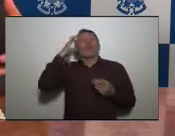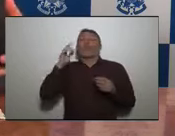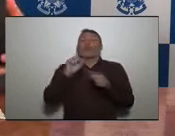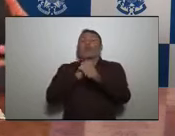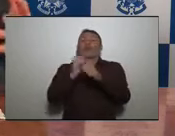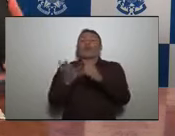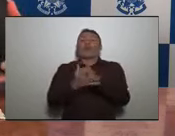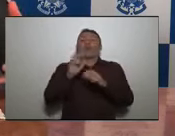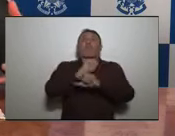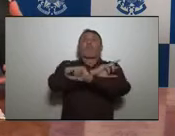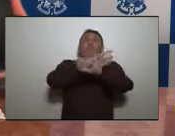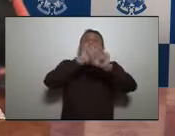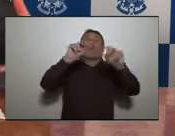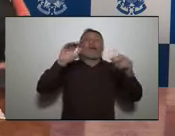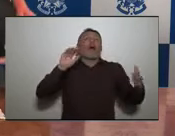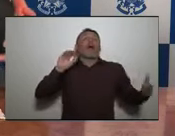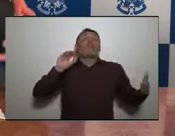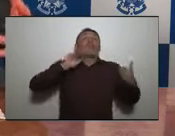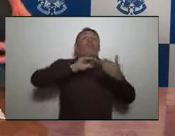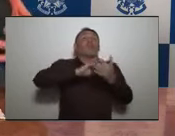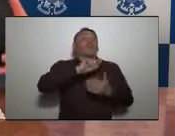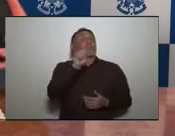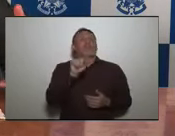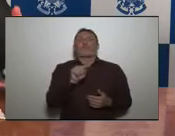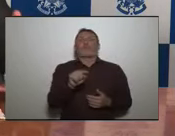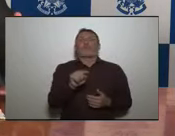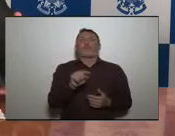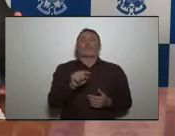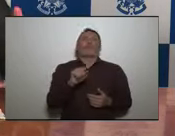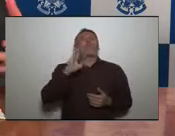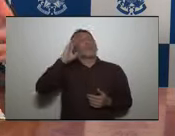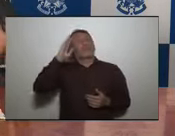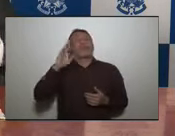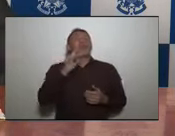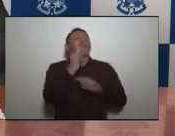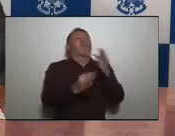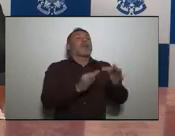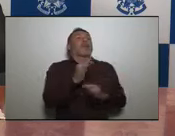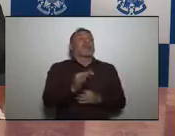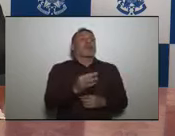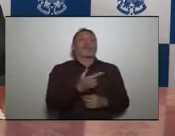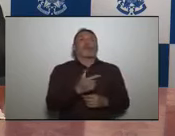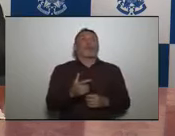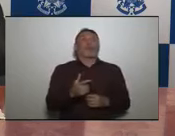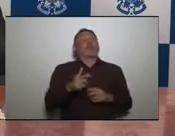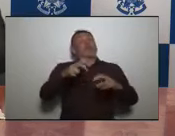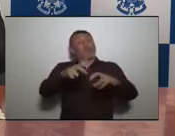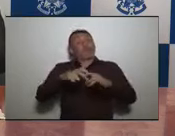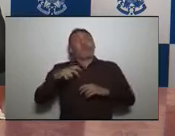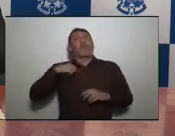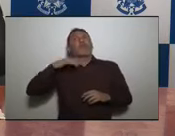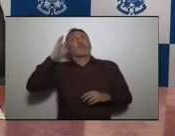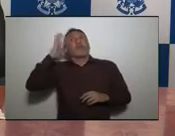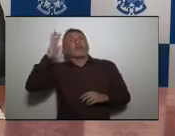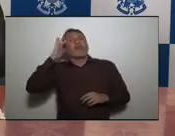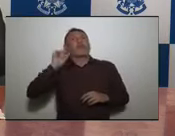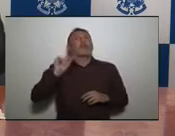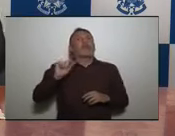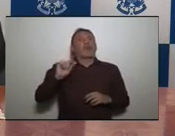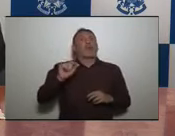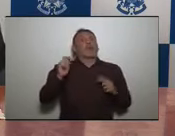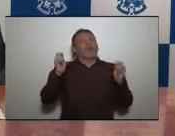pandemia mais forte, se a gente não tiver um tratamento. Então, é preciso a gente começar a pensar num processo